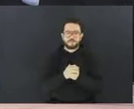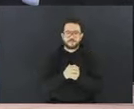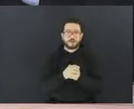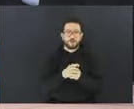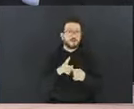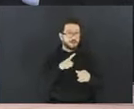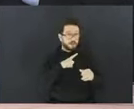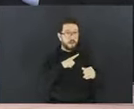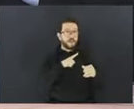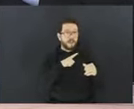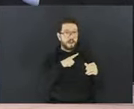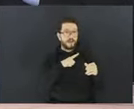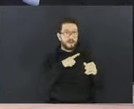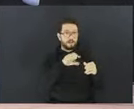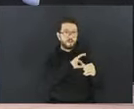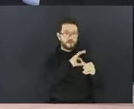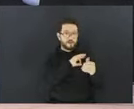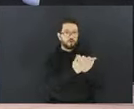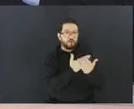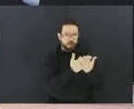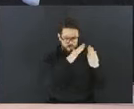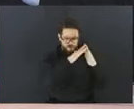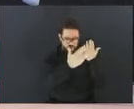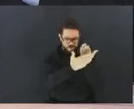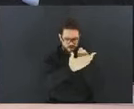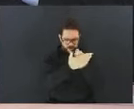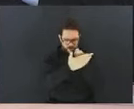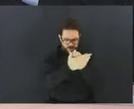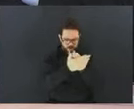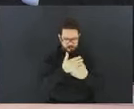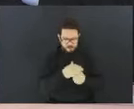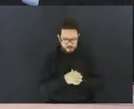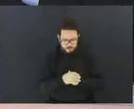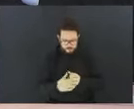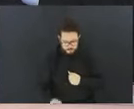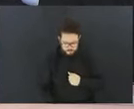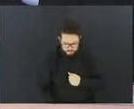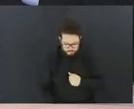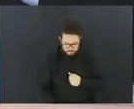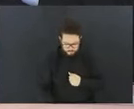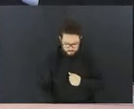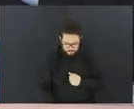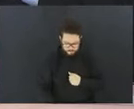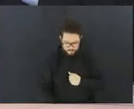implementar, sim, esse tipo de policiamento, só pode ter certeza disso. Tá?